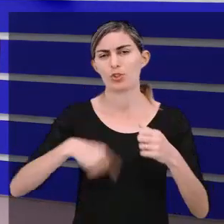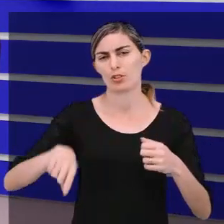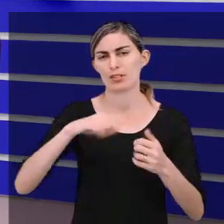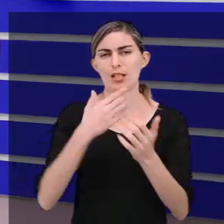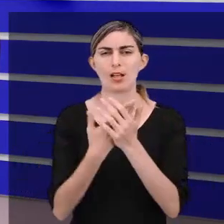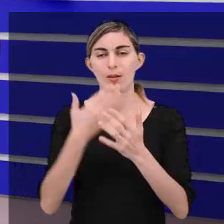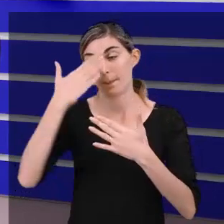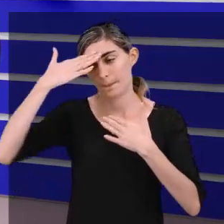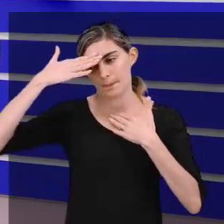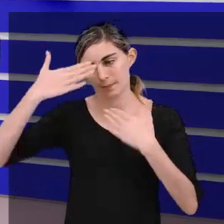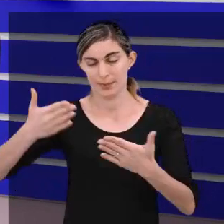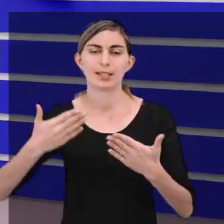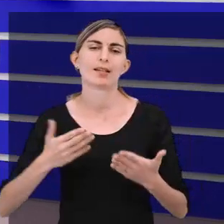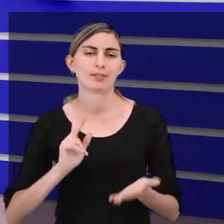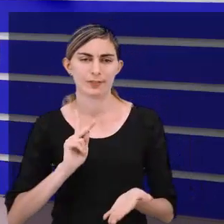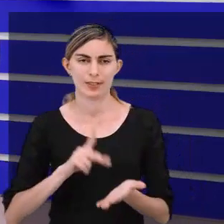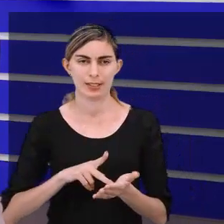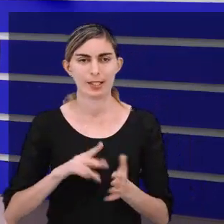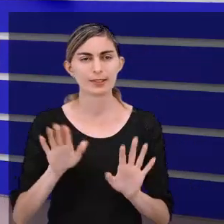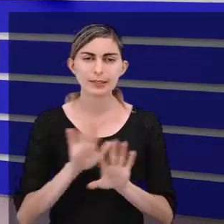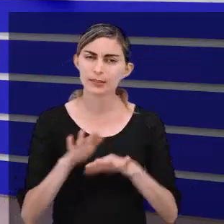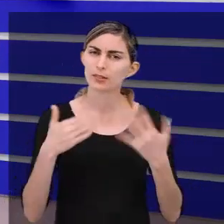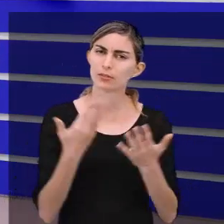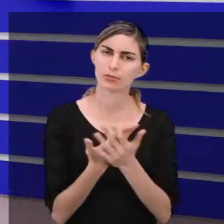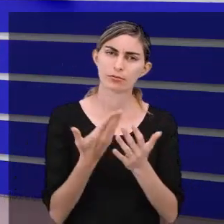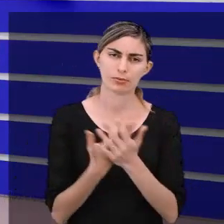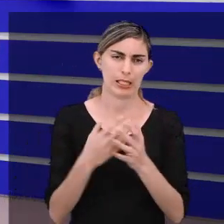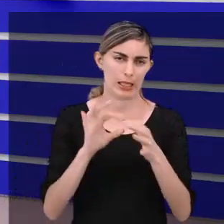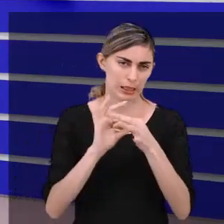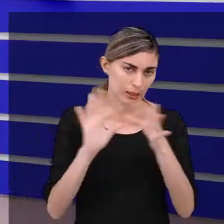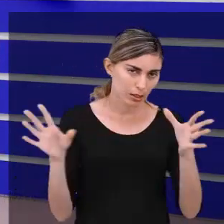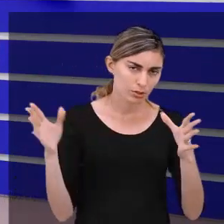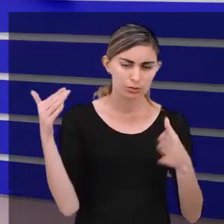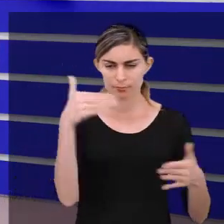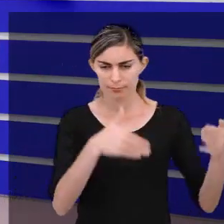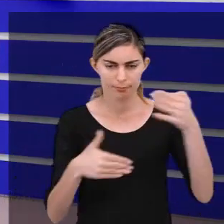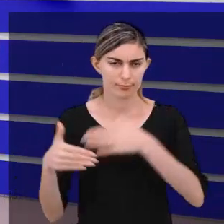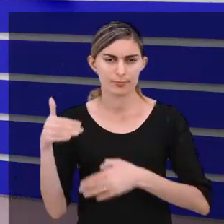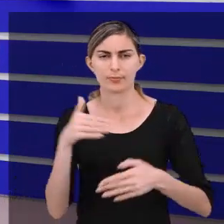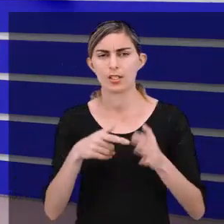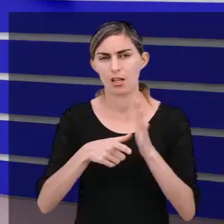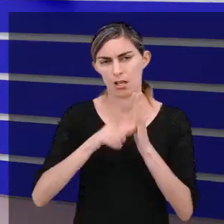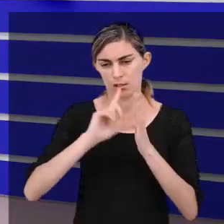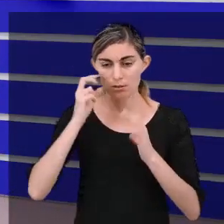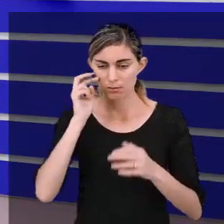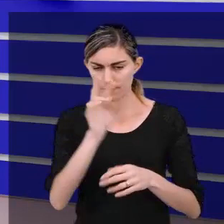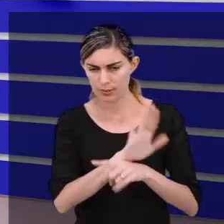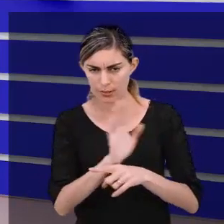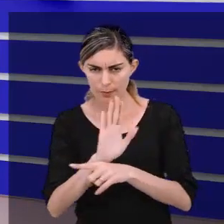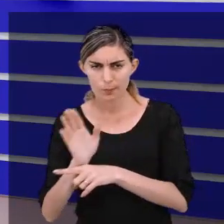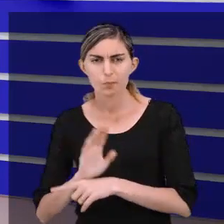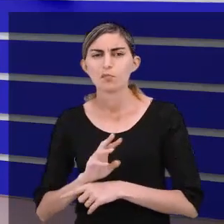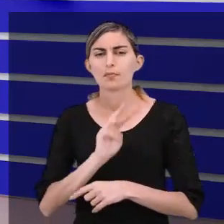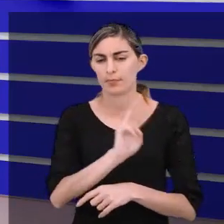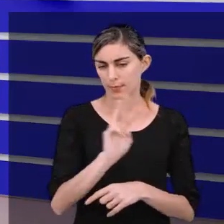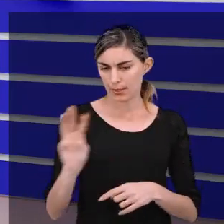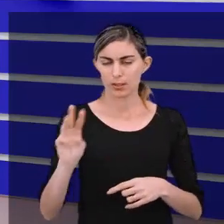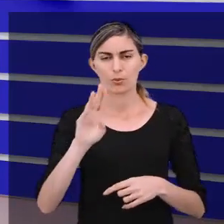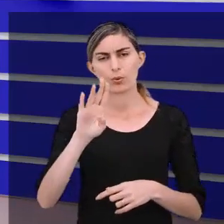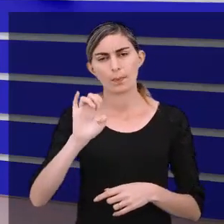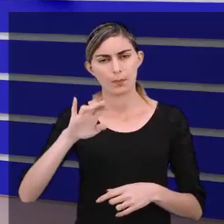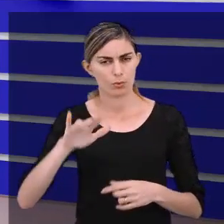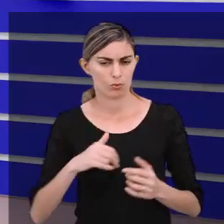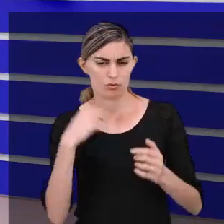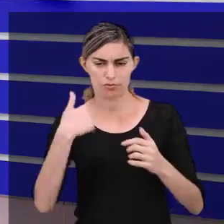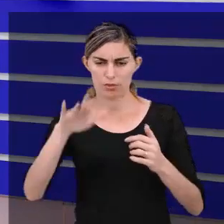E muito obrigada mesmo. Então é isso, estudante. Não deixe de acessar, antes de ver essa videoaula, acesse o e-book, vá